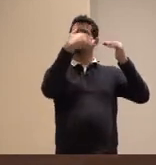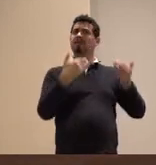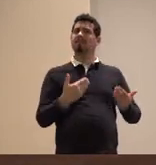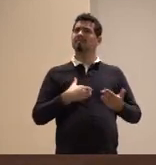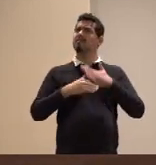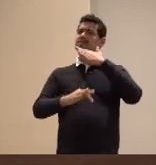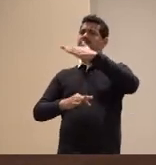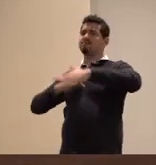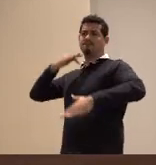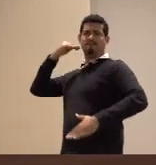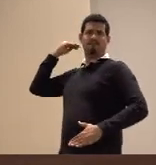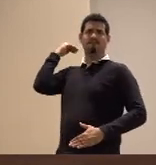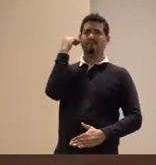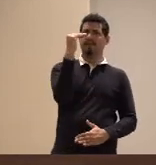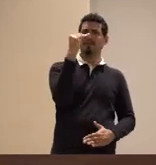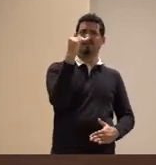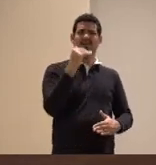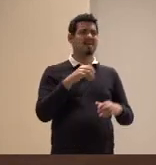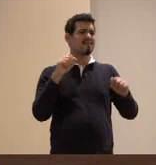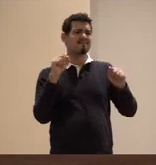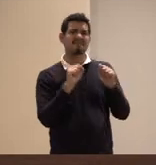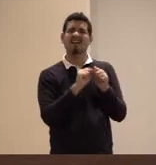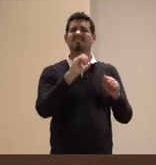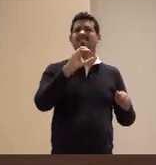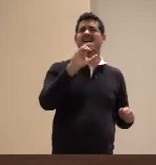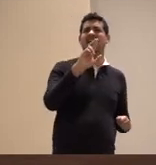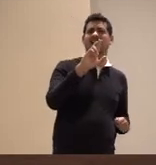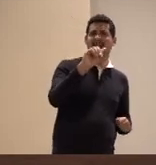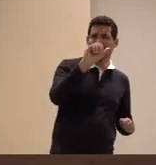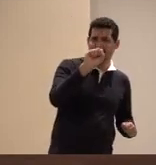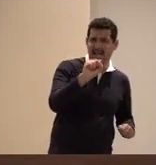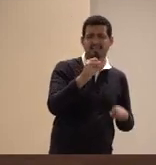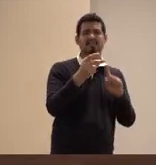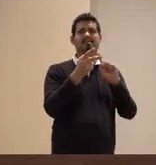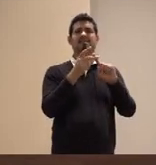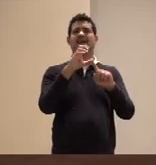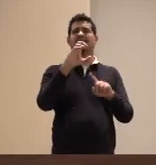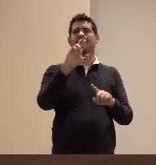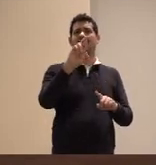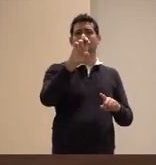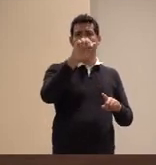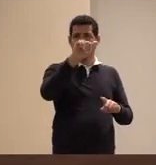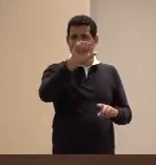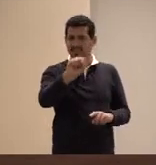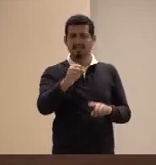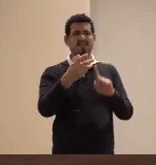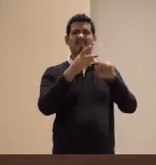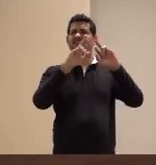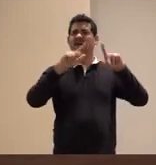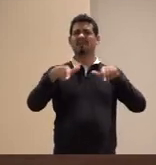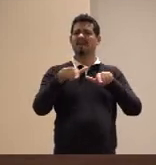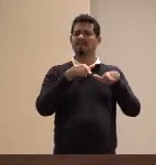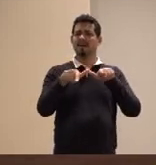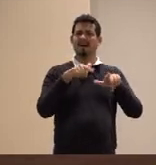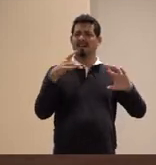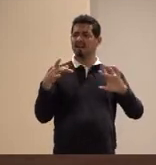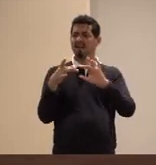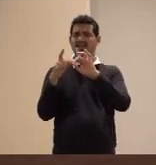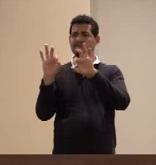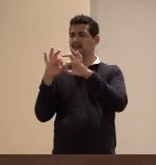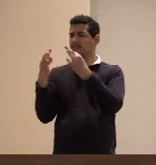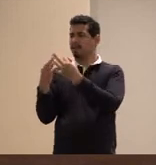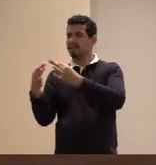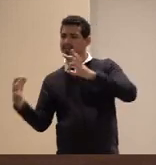lá na frente. Constrói CRAS, constrói CREAS, constrói serviço de fortalecimento de vínculos para que